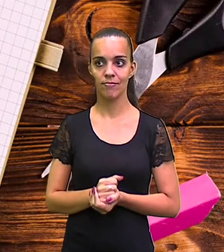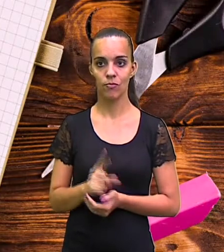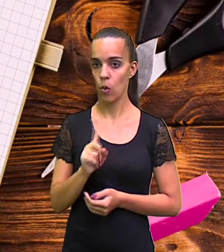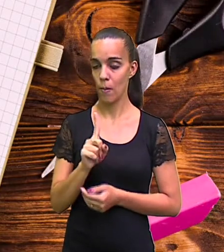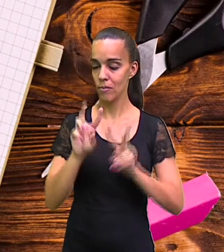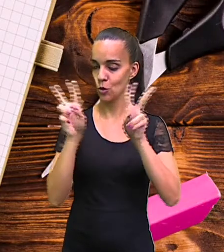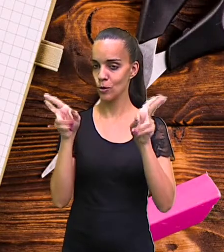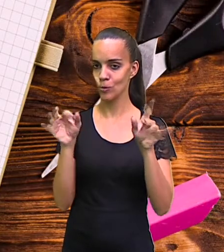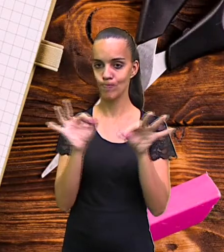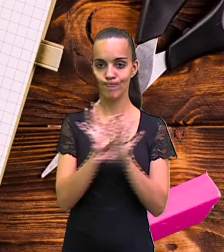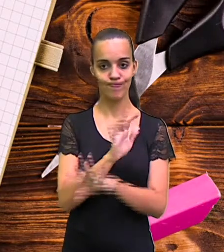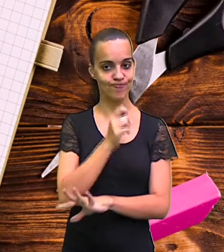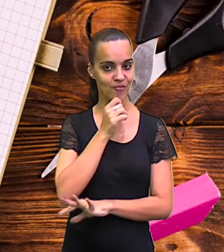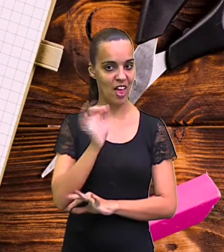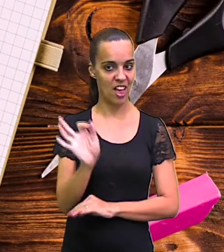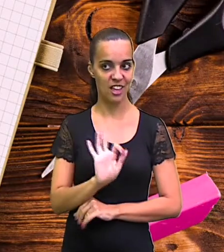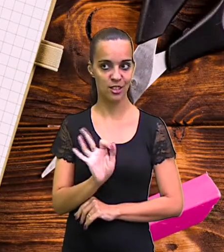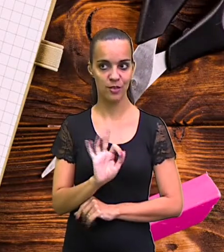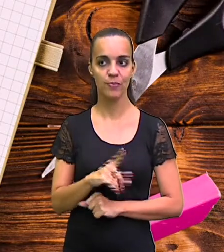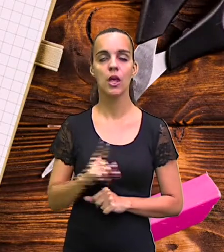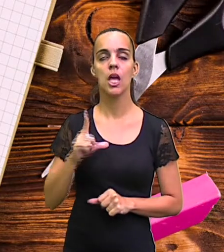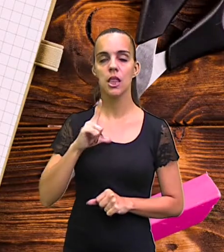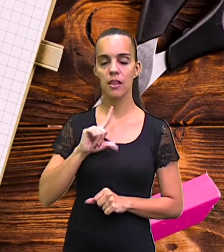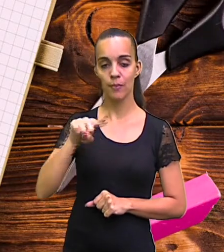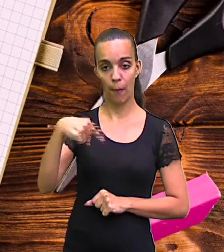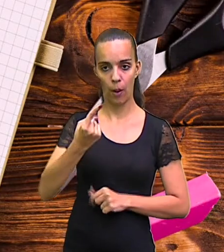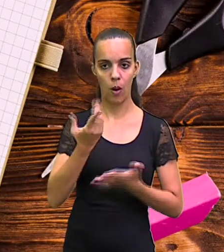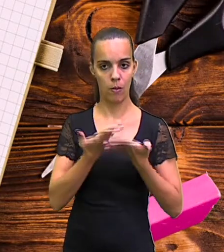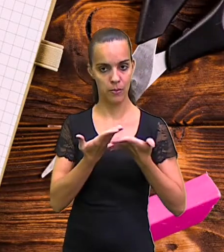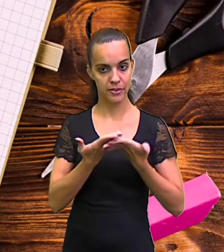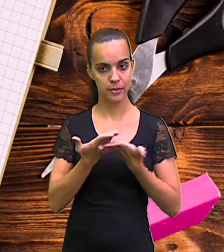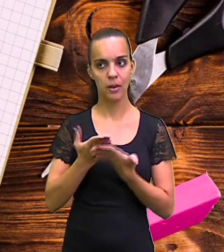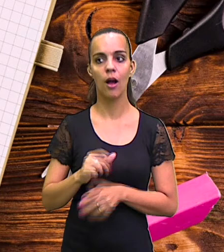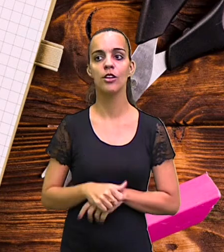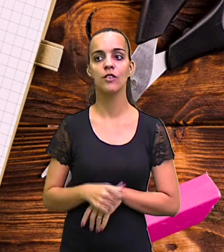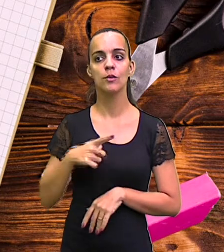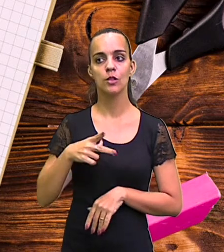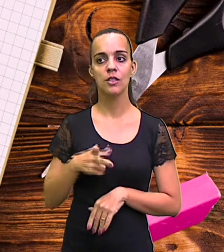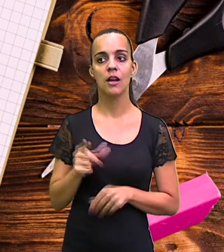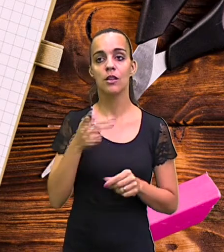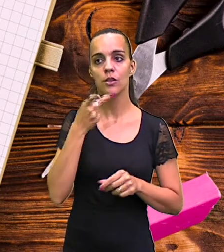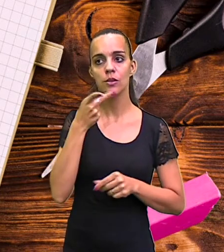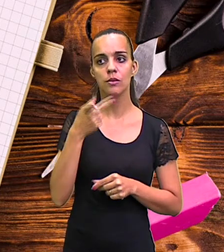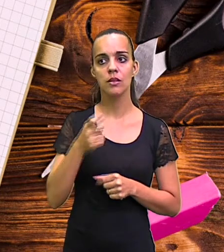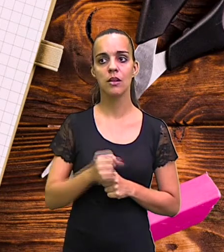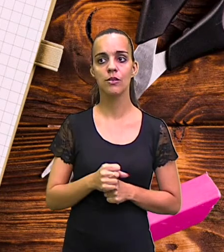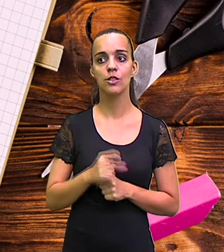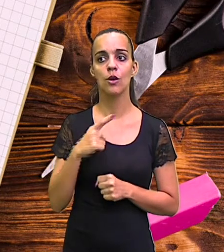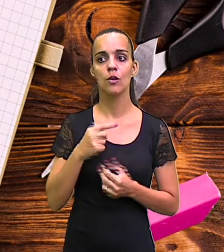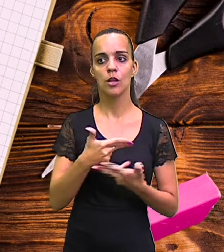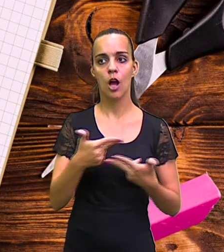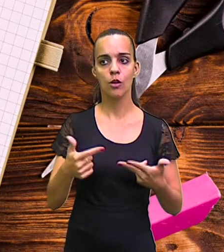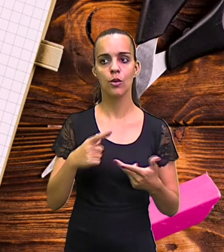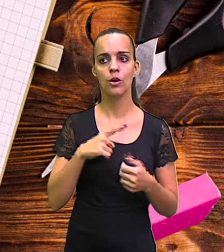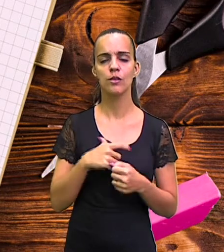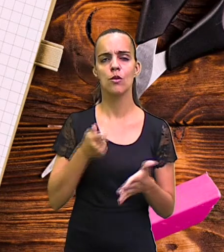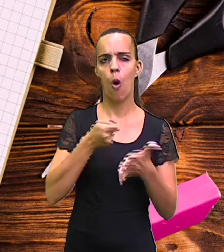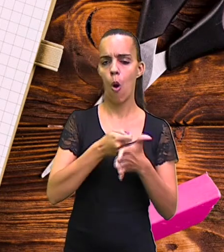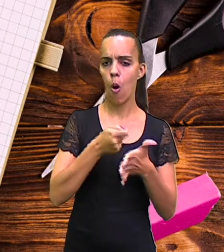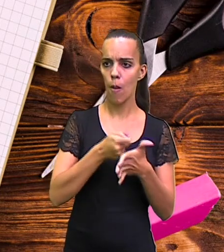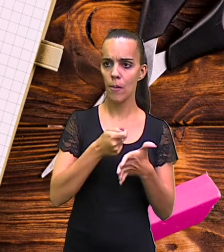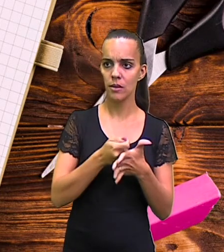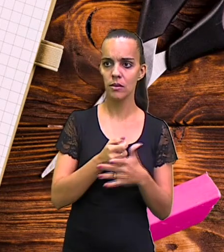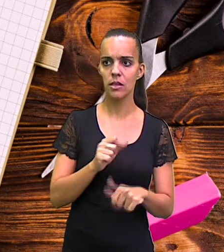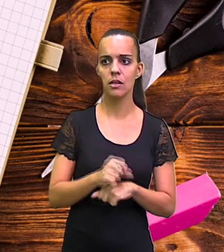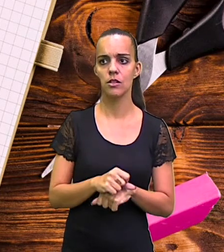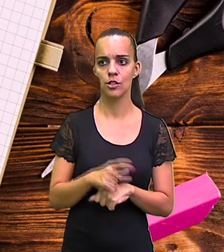ainda não acabou. Concluiremos na próxima aula, em que vamos falar os casos obrigatórios